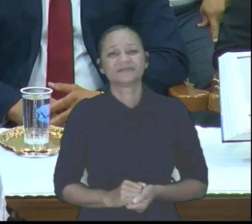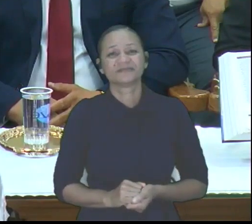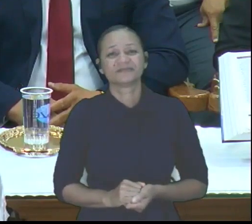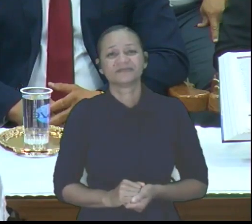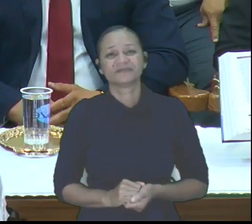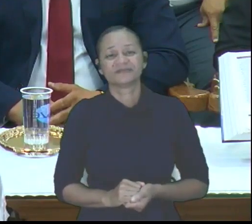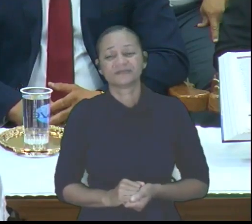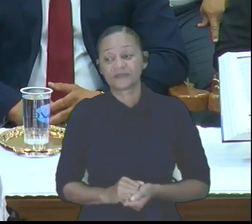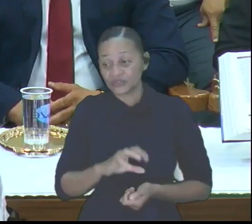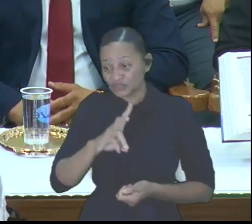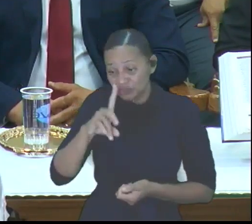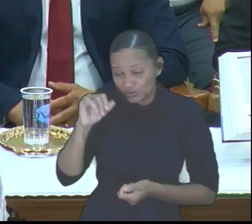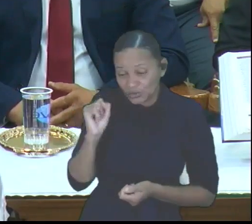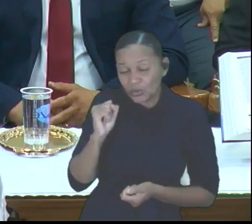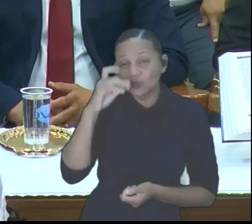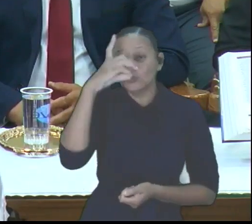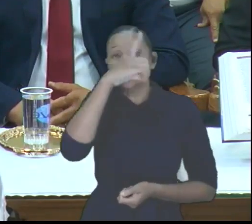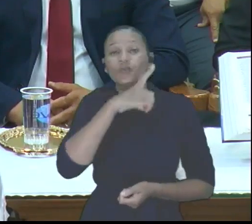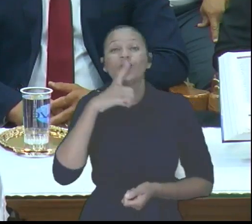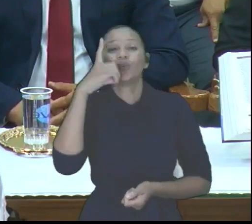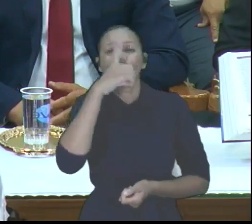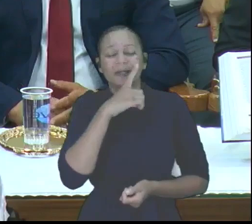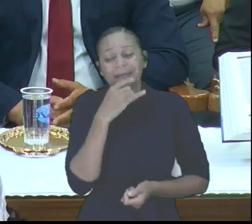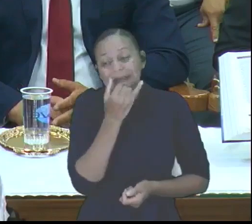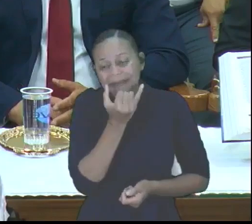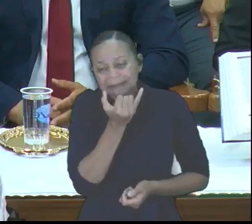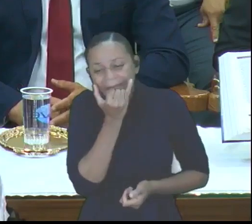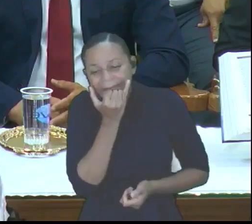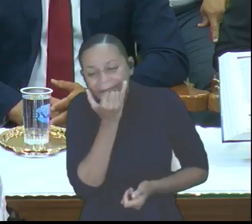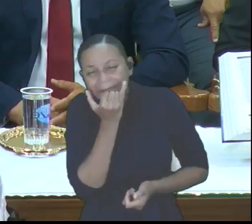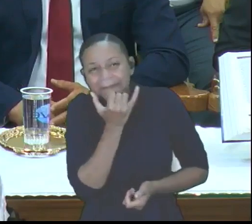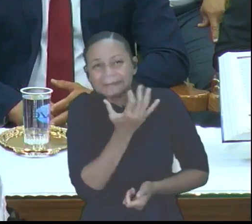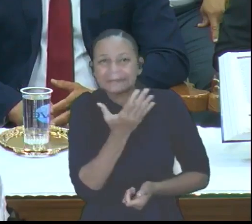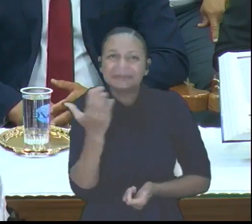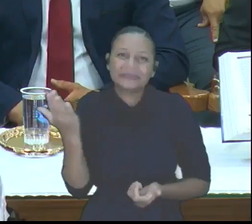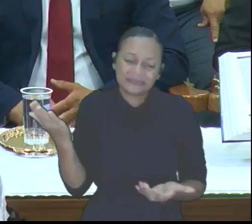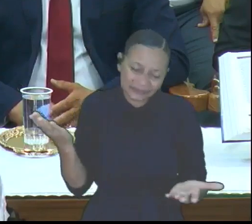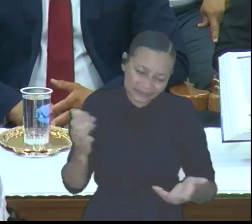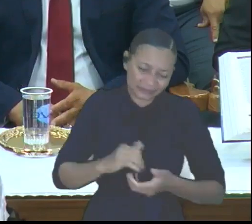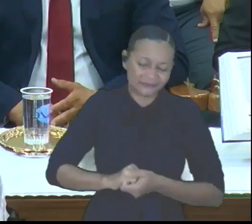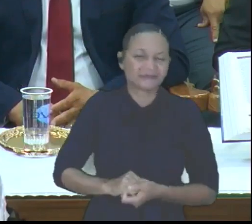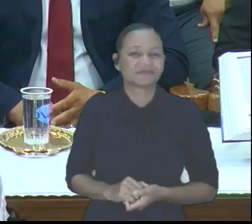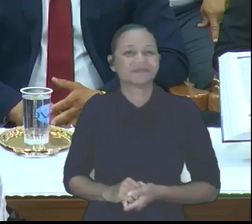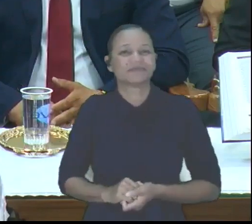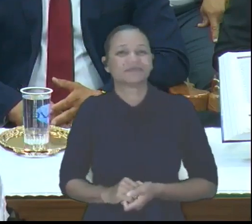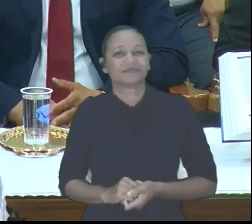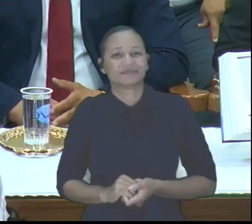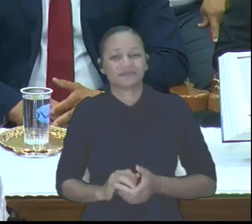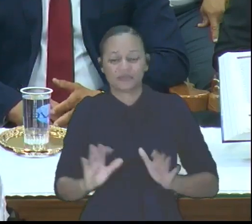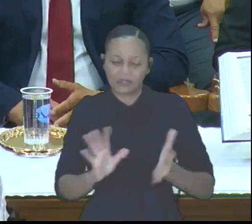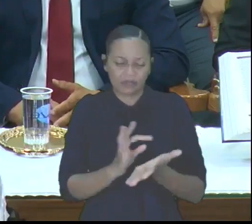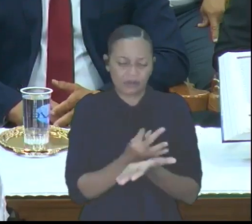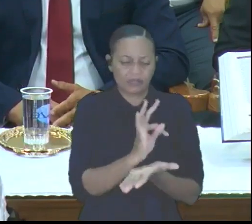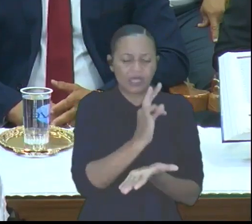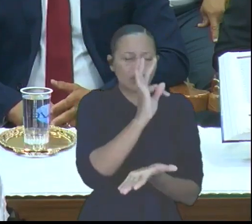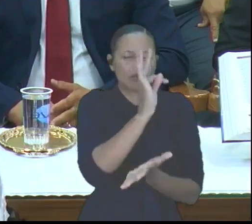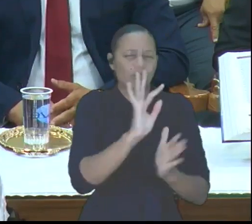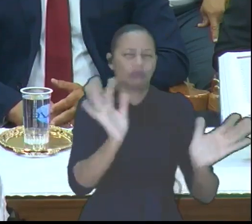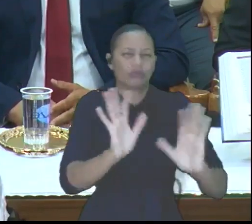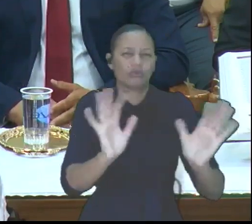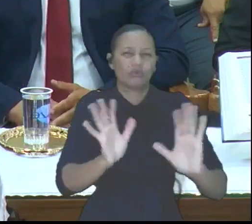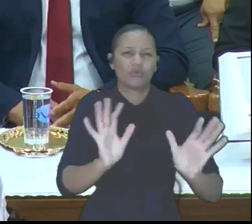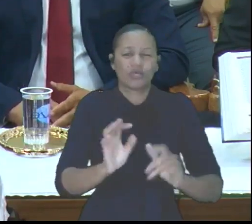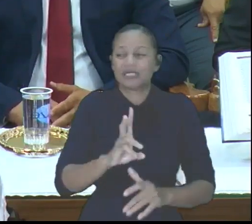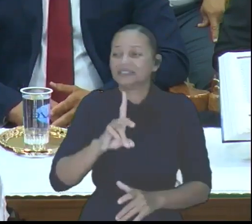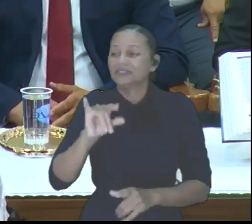Era domingo. Me perdoe aqui o linguajar agora. Não é teológico. Mas era